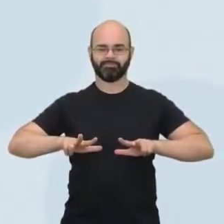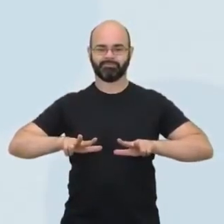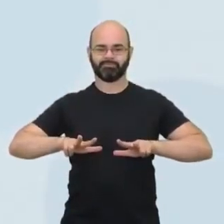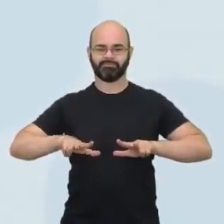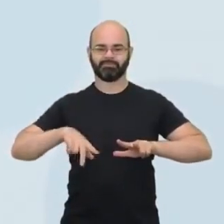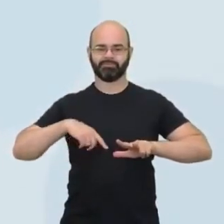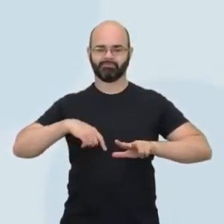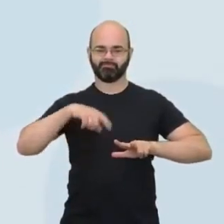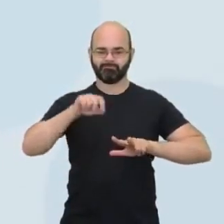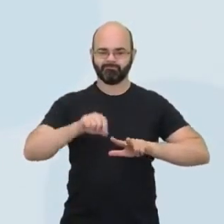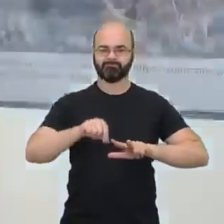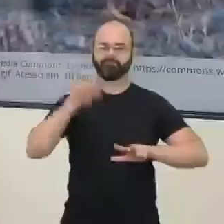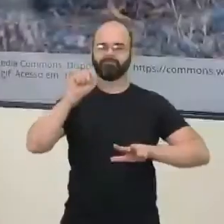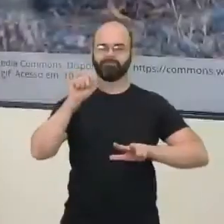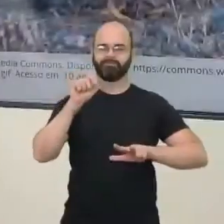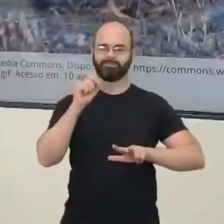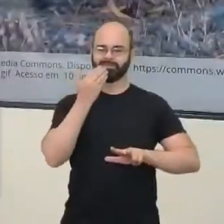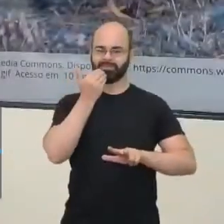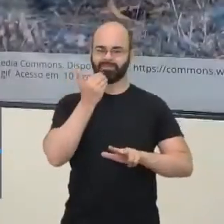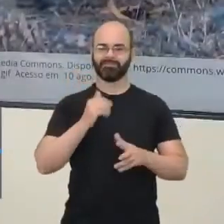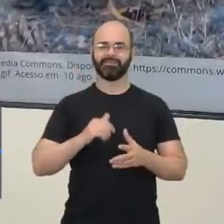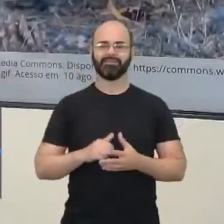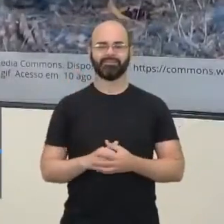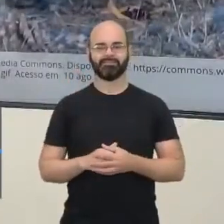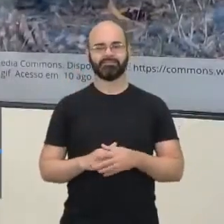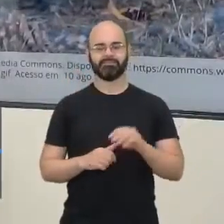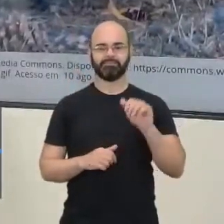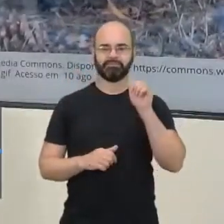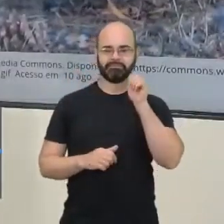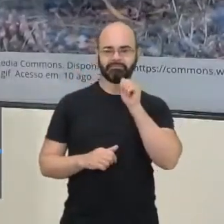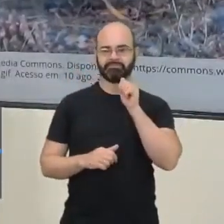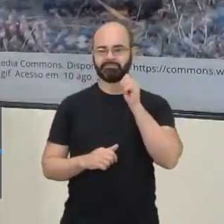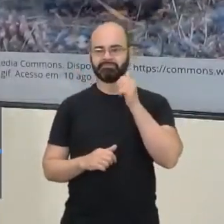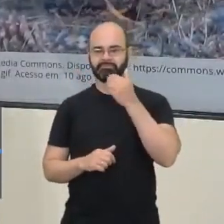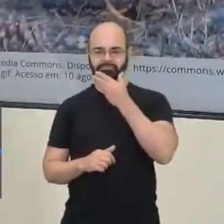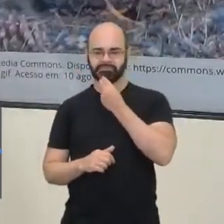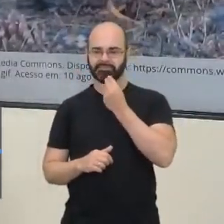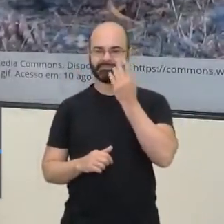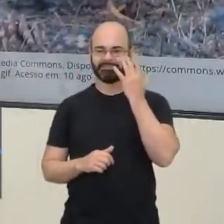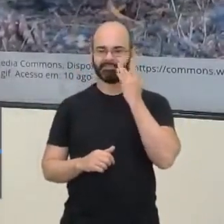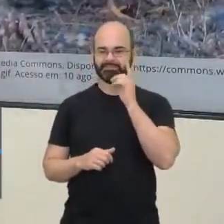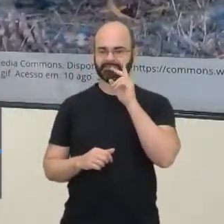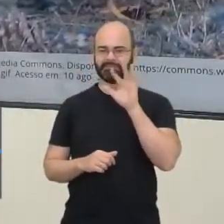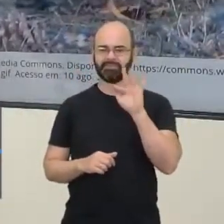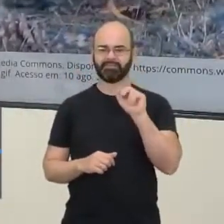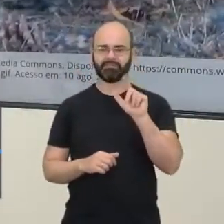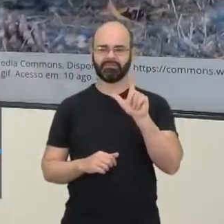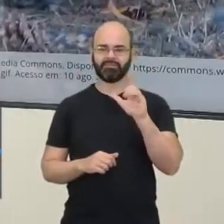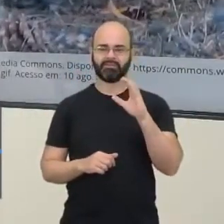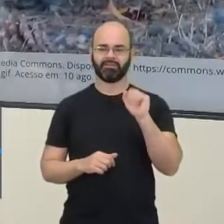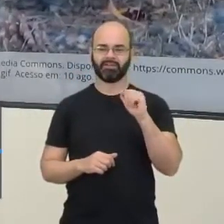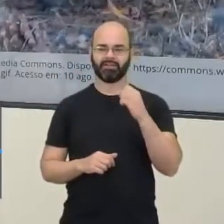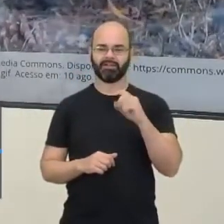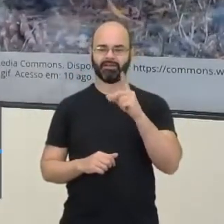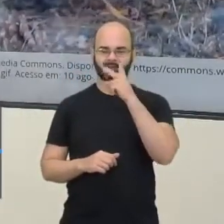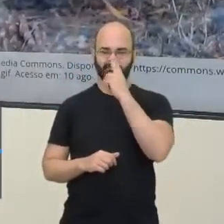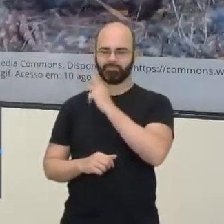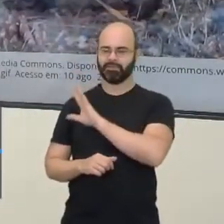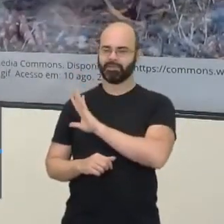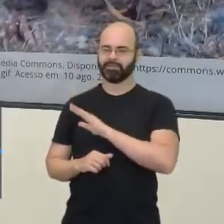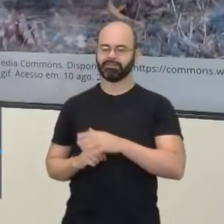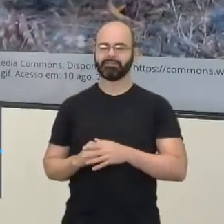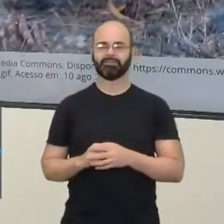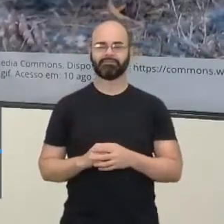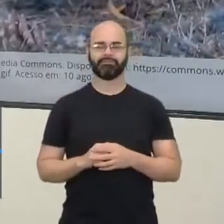agora tá tirando um pedaço lá. Muito bem, ela ou ele, né? Parece um falcão ali, não sei. Enfim, mas é isso, tá? Então tá